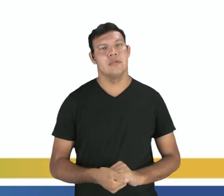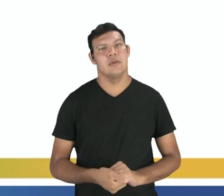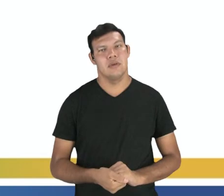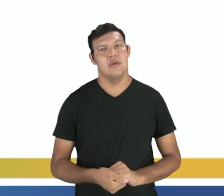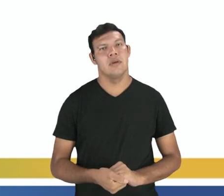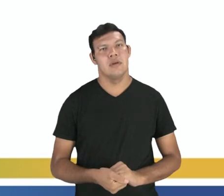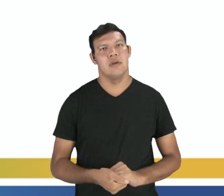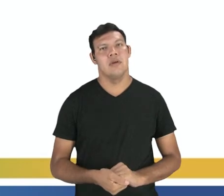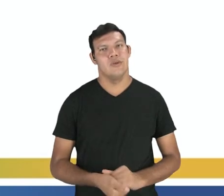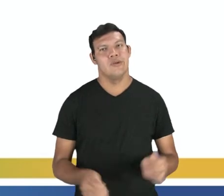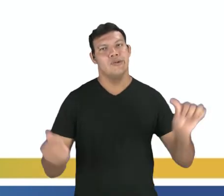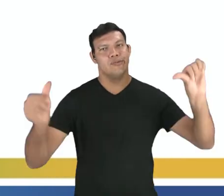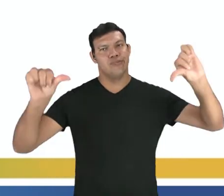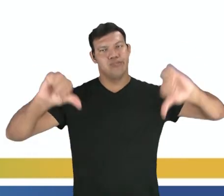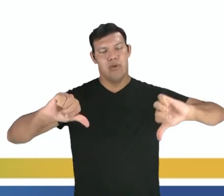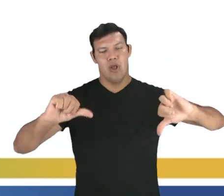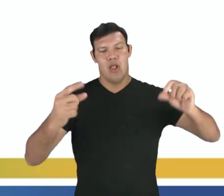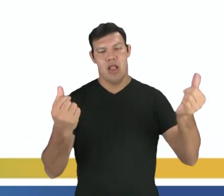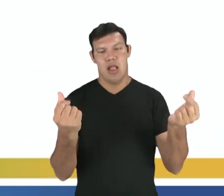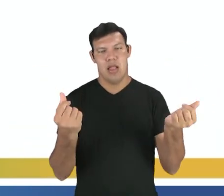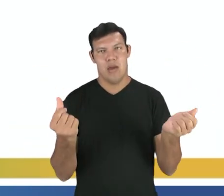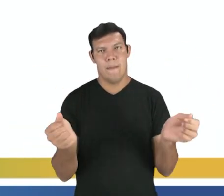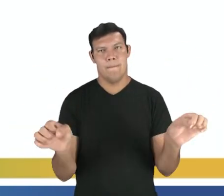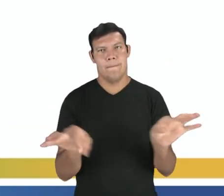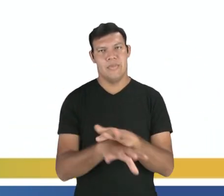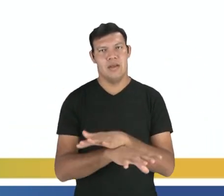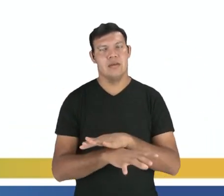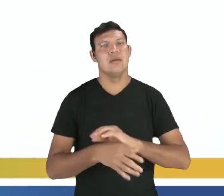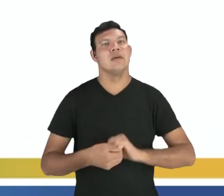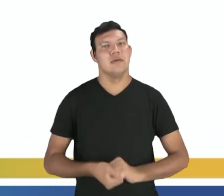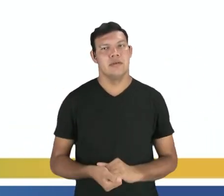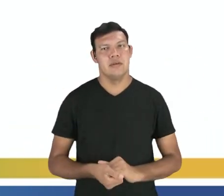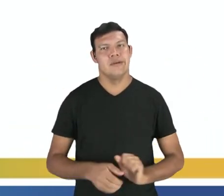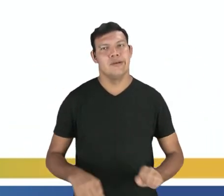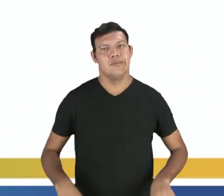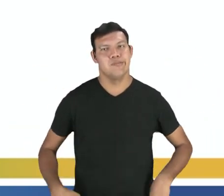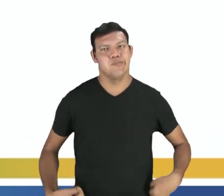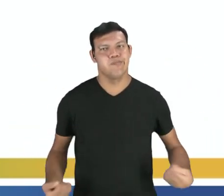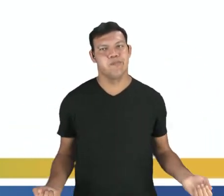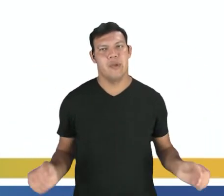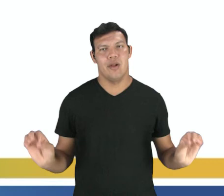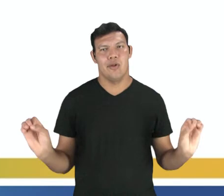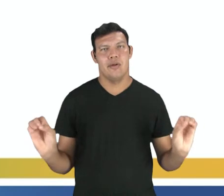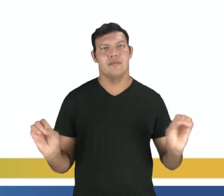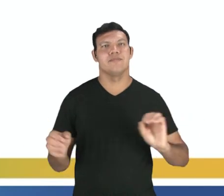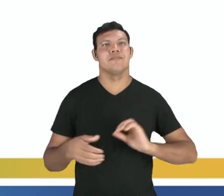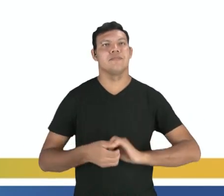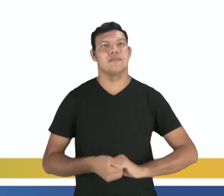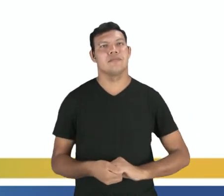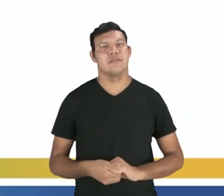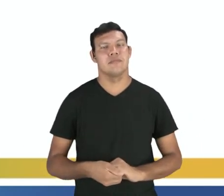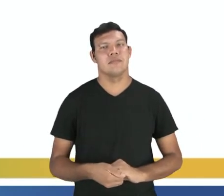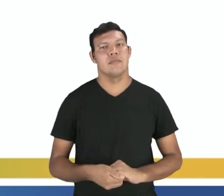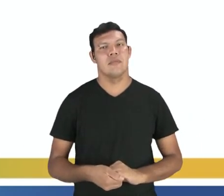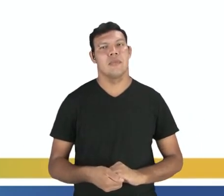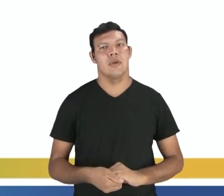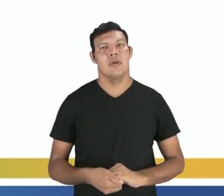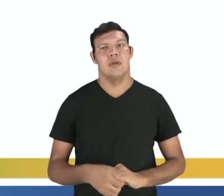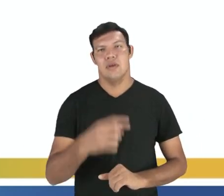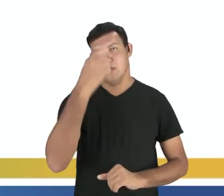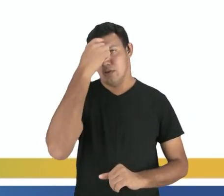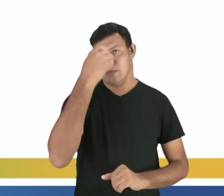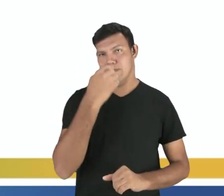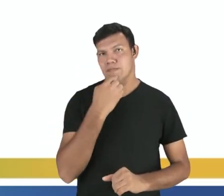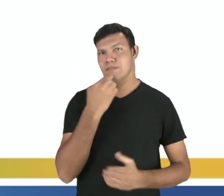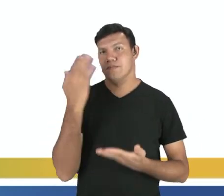vermelho, para dizer que não tem dinheiro, né? Tá na situação do mês que não tem mais dinheiro. Mais